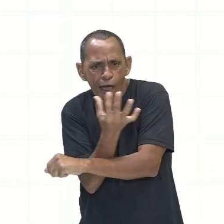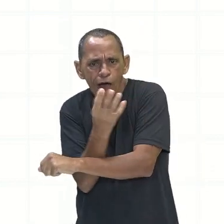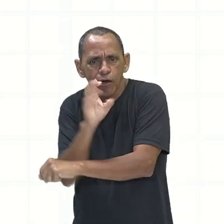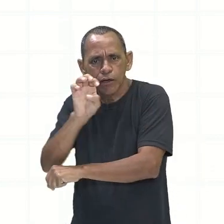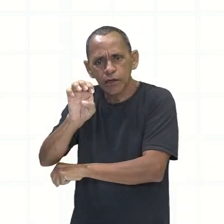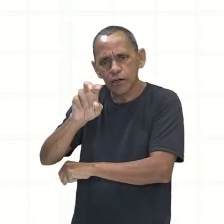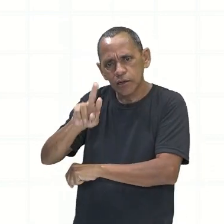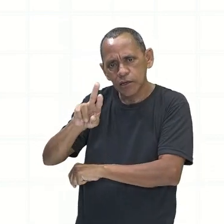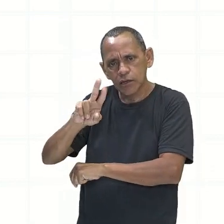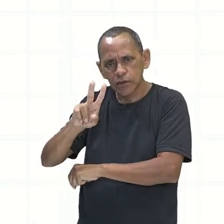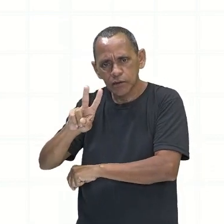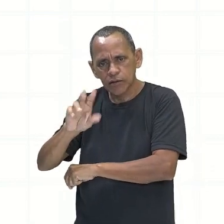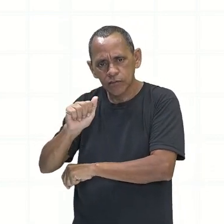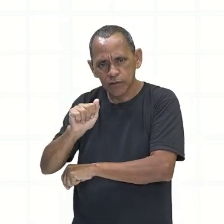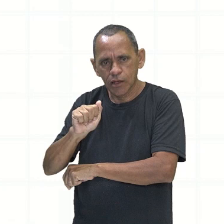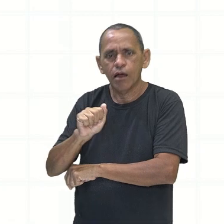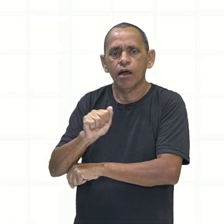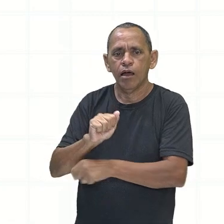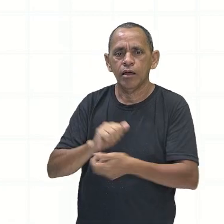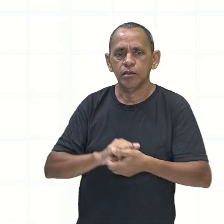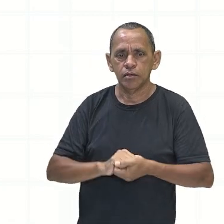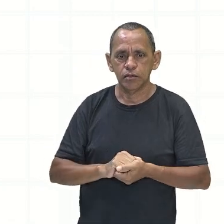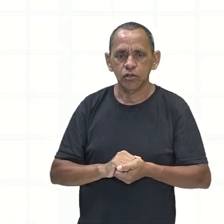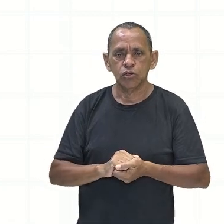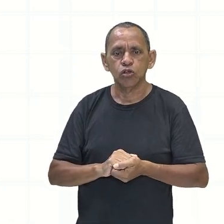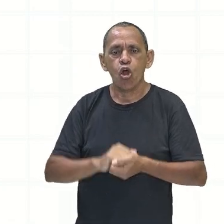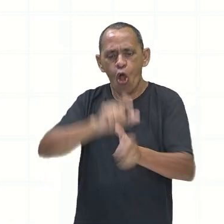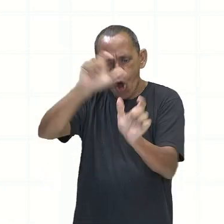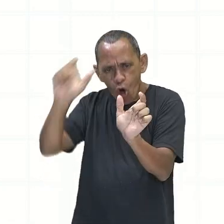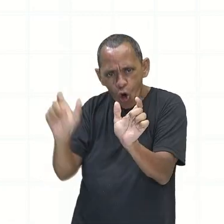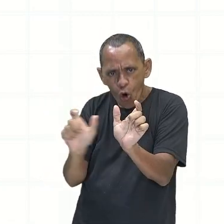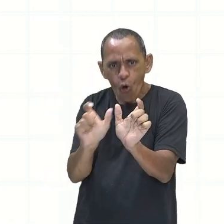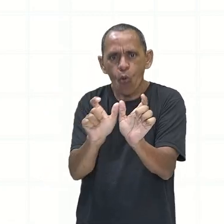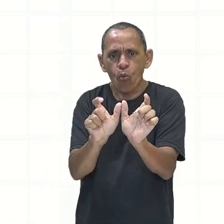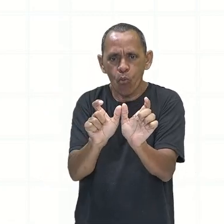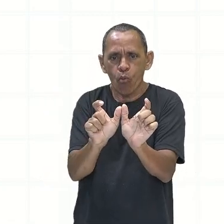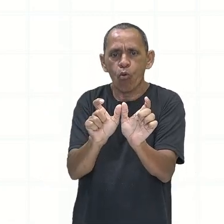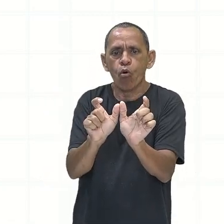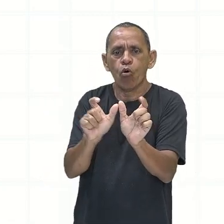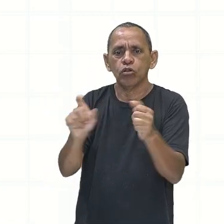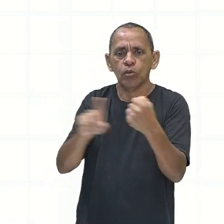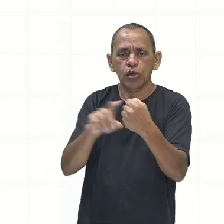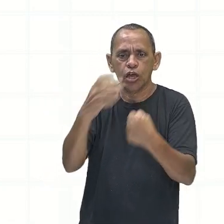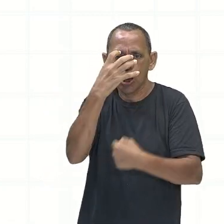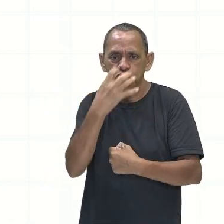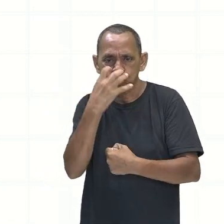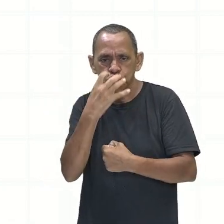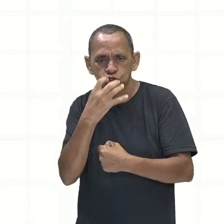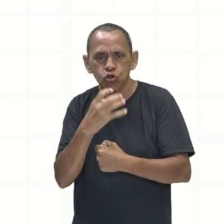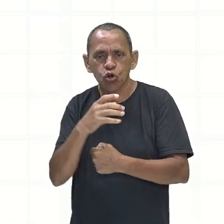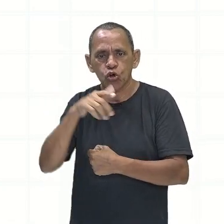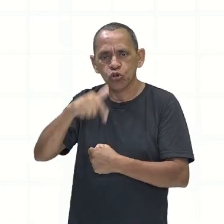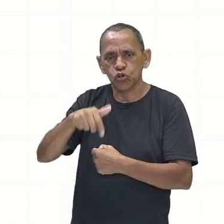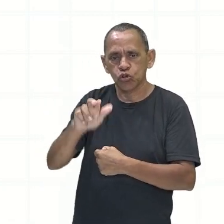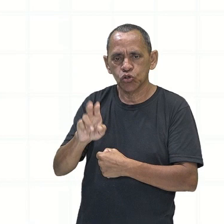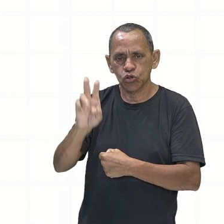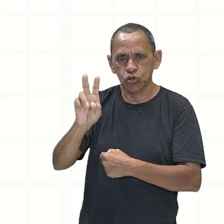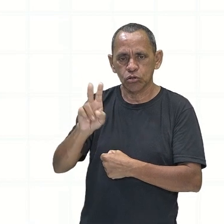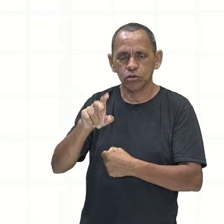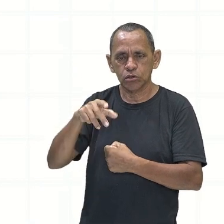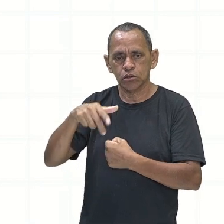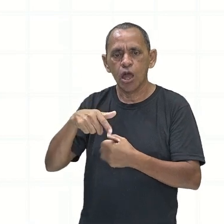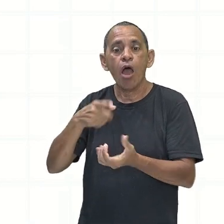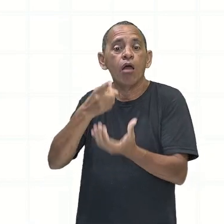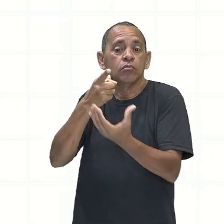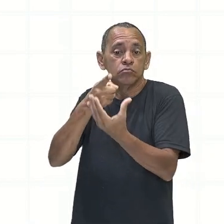uma palavra, mais de um substantivo. Então, eu tenho cachorro quente, eu tenho erva doce, né? Eu tenho a palavra pão de ló.